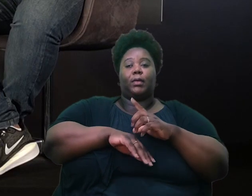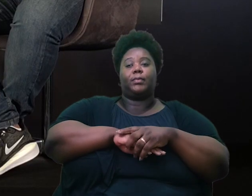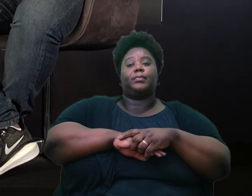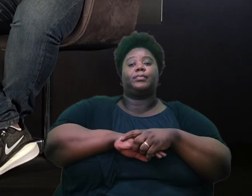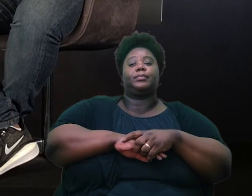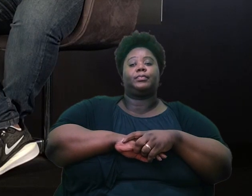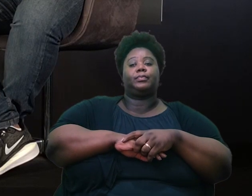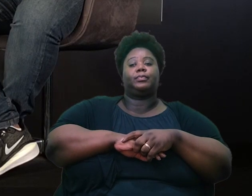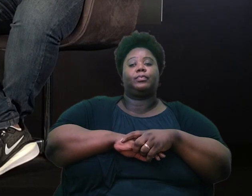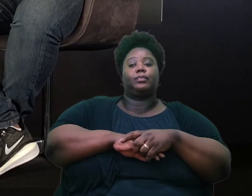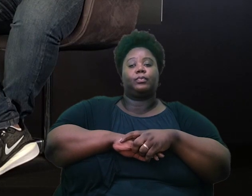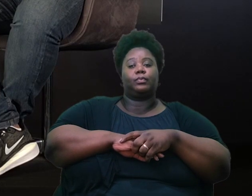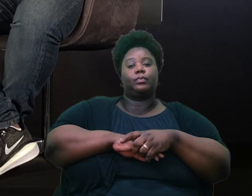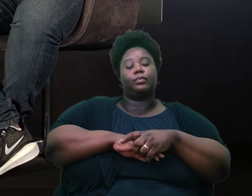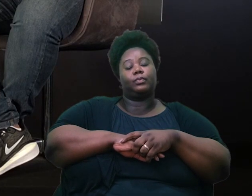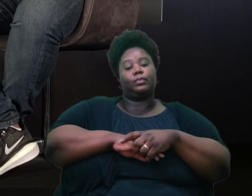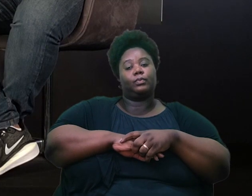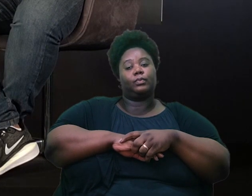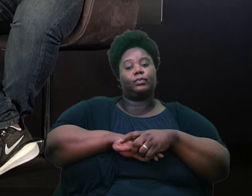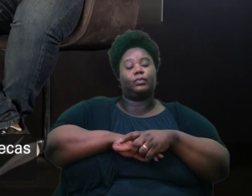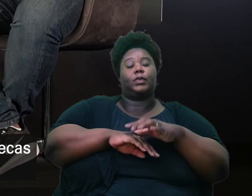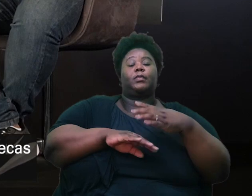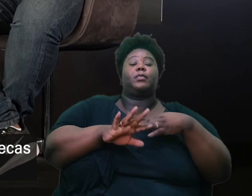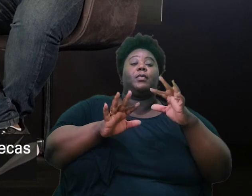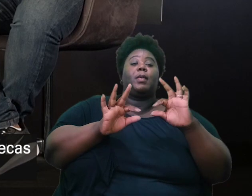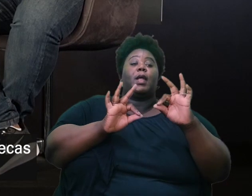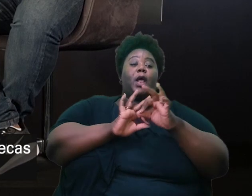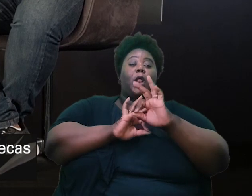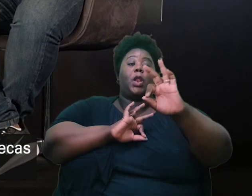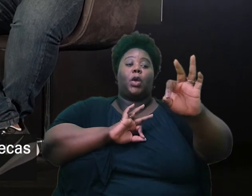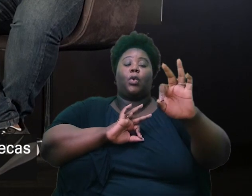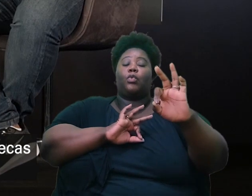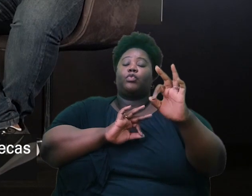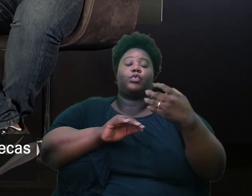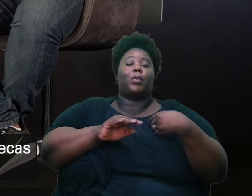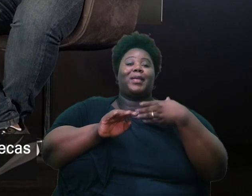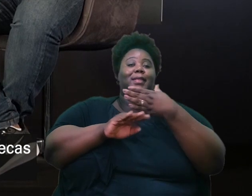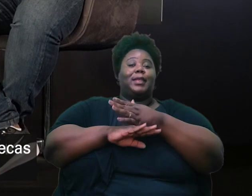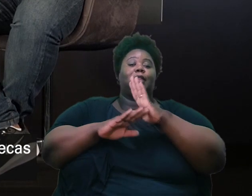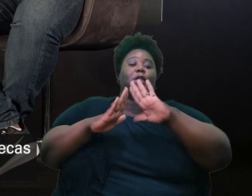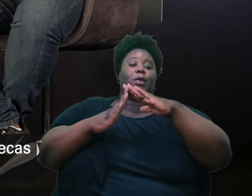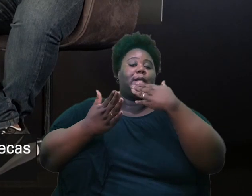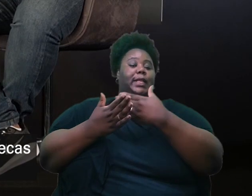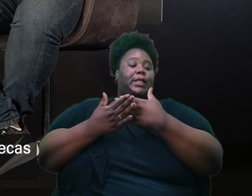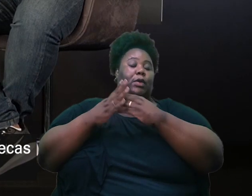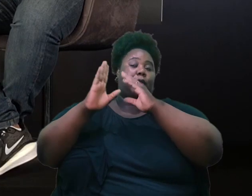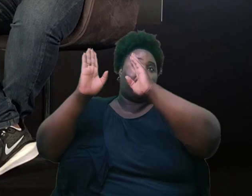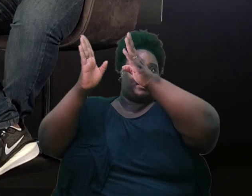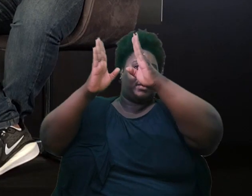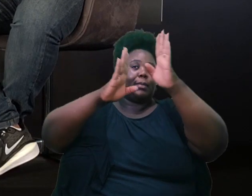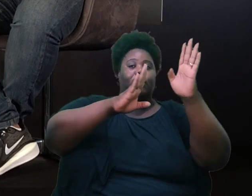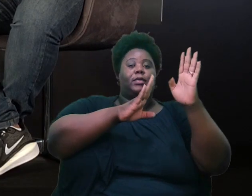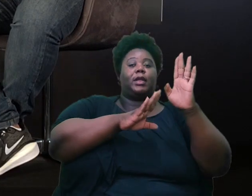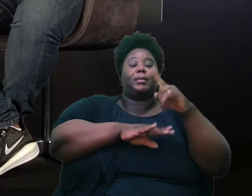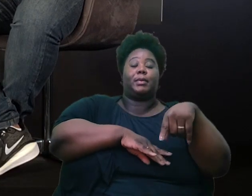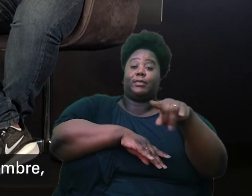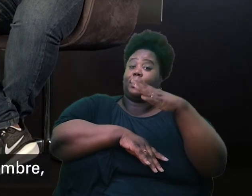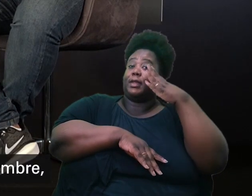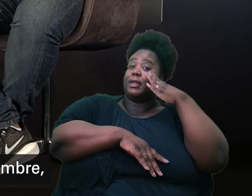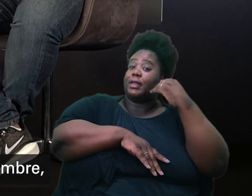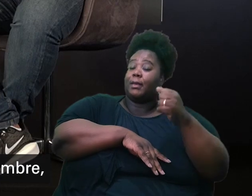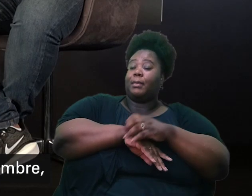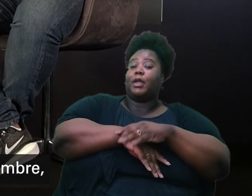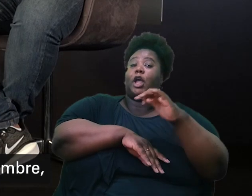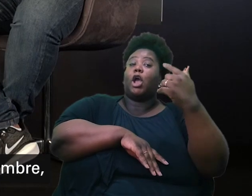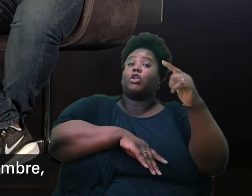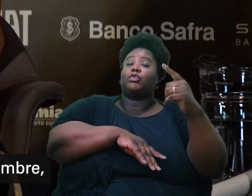passavam longe das escolas, dos currículos escolares, das bibliotecas escolares. Vocês têm ideia? Não